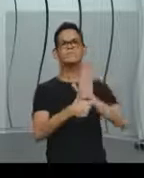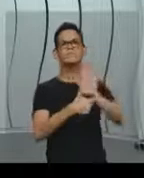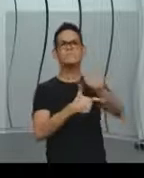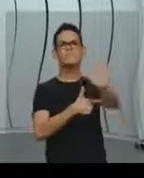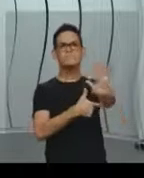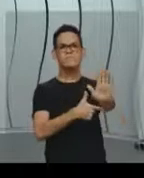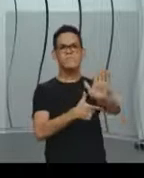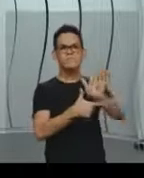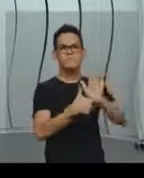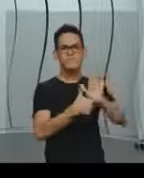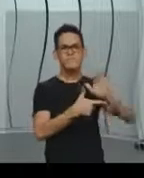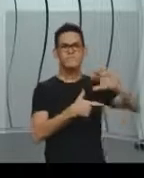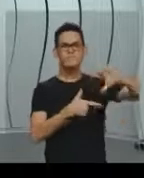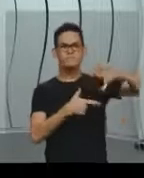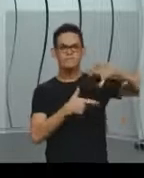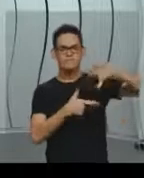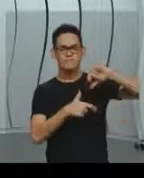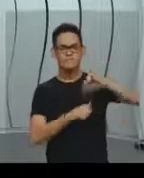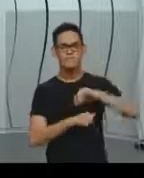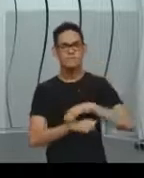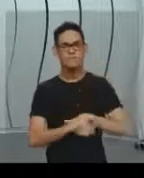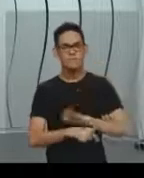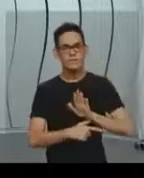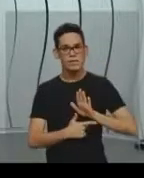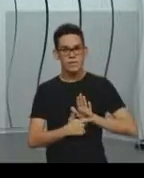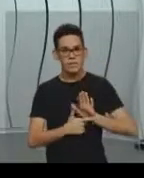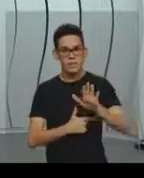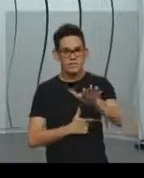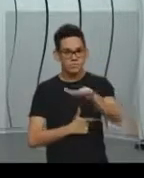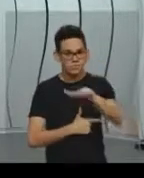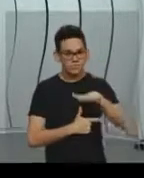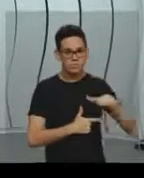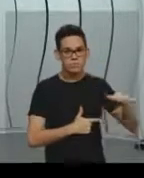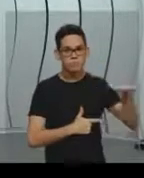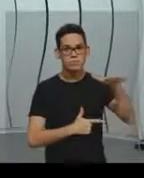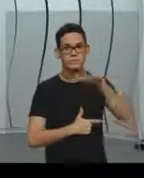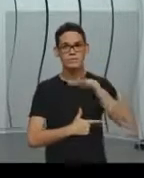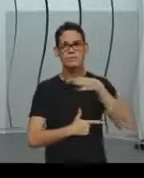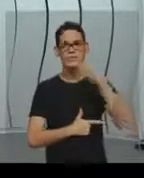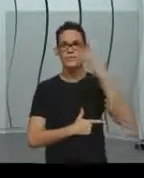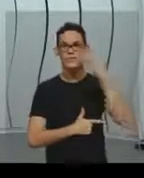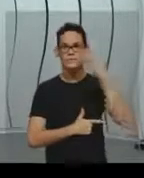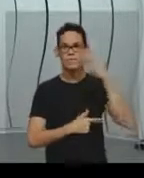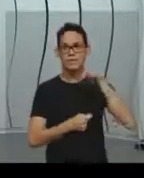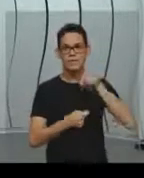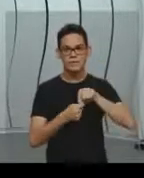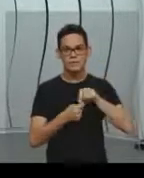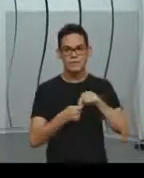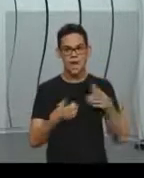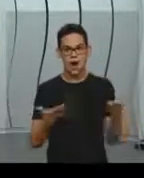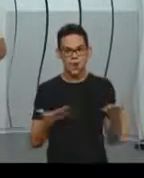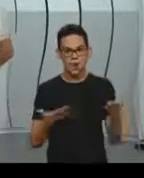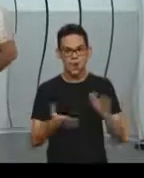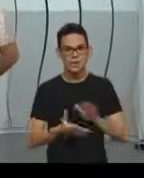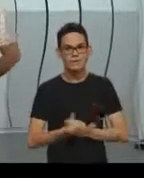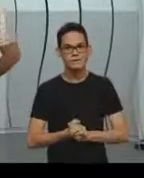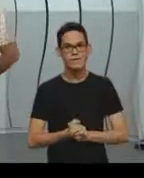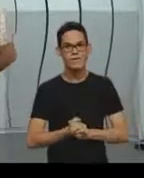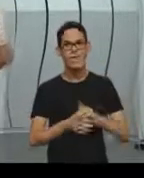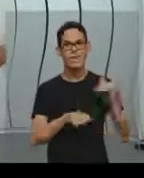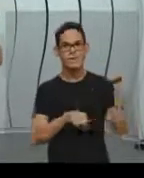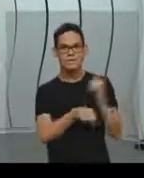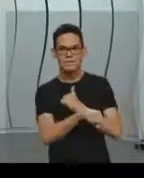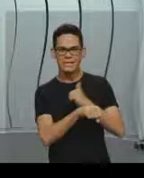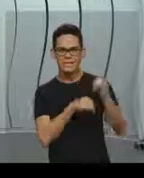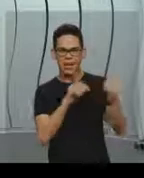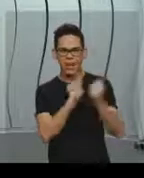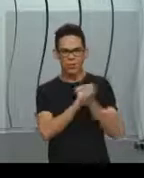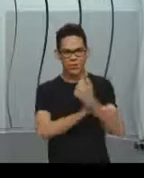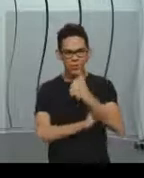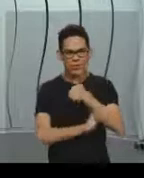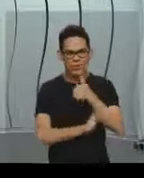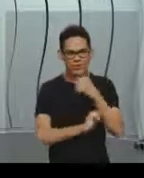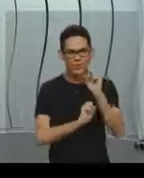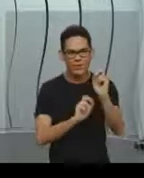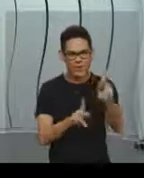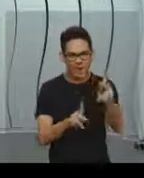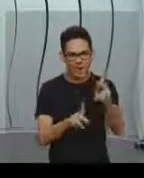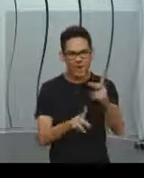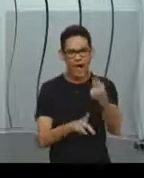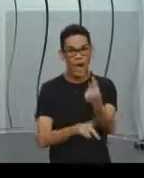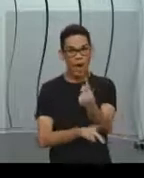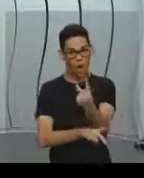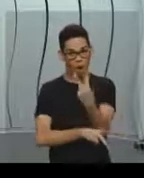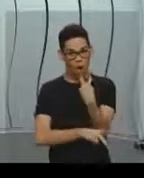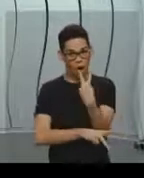planos. Então, essa parte do plano, vamos tentar fazer aqui algo comigo, ok? Nós